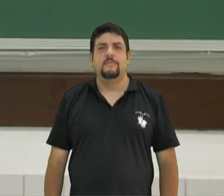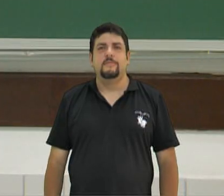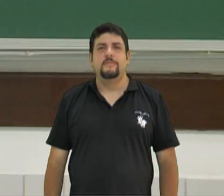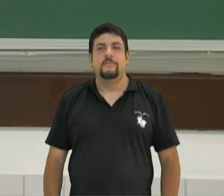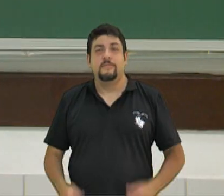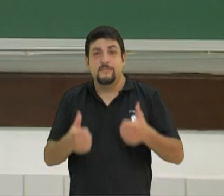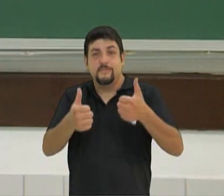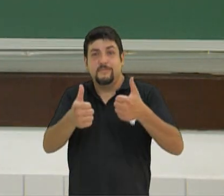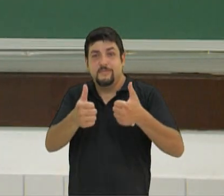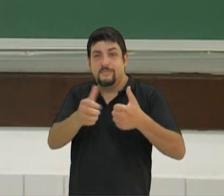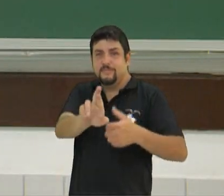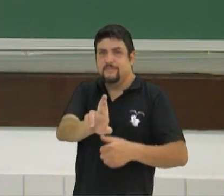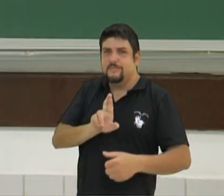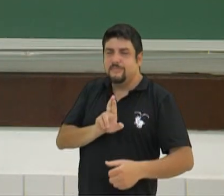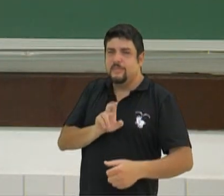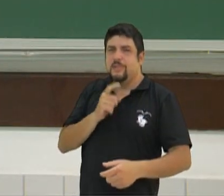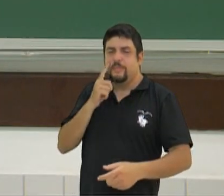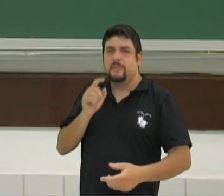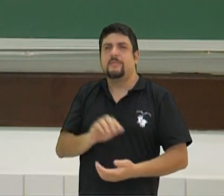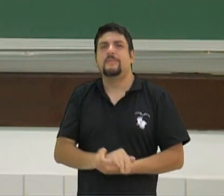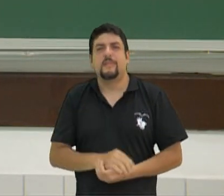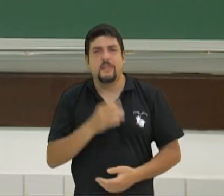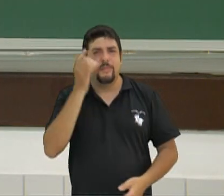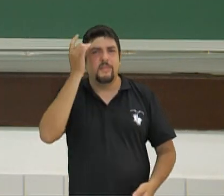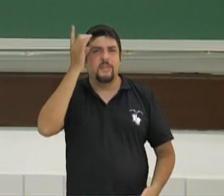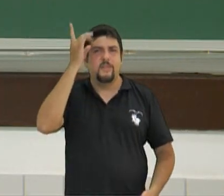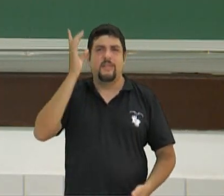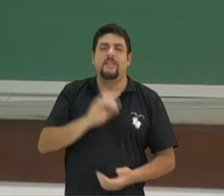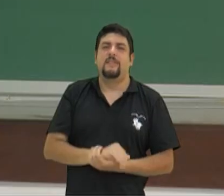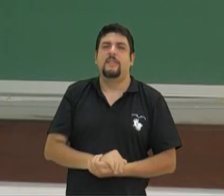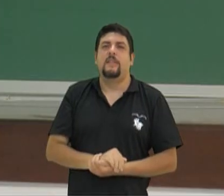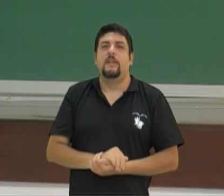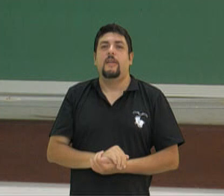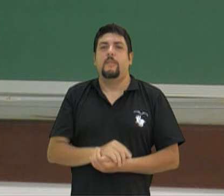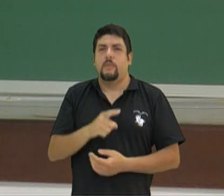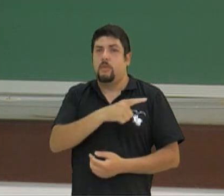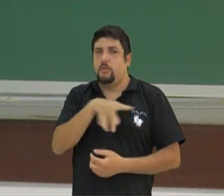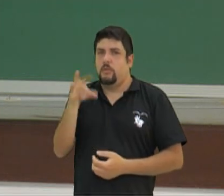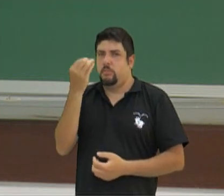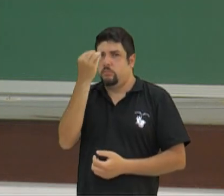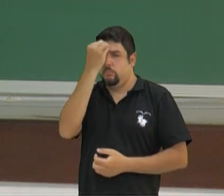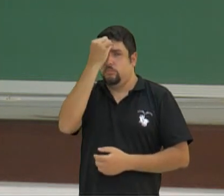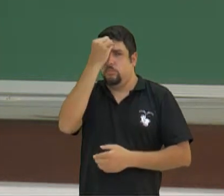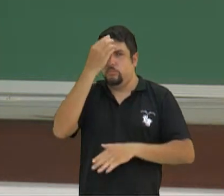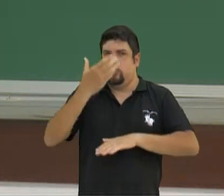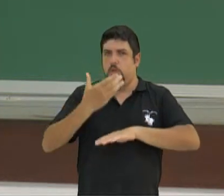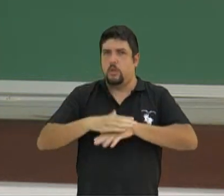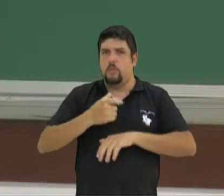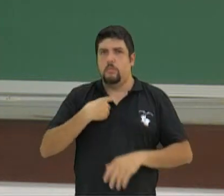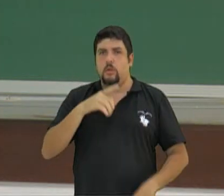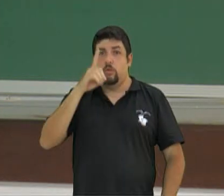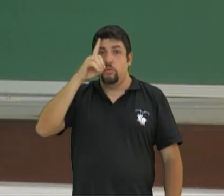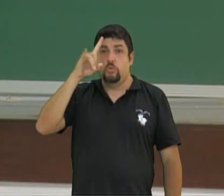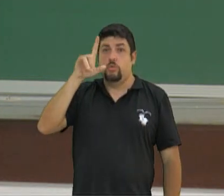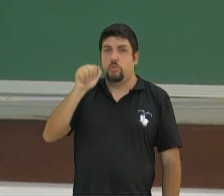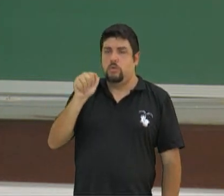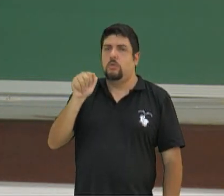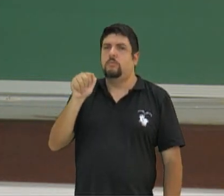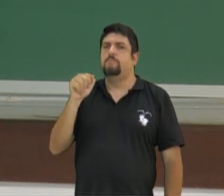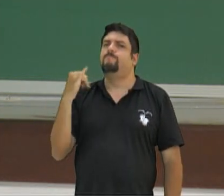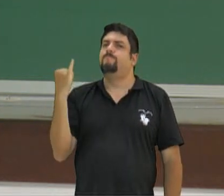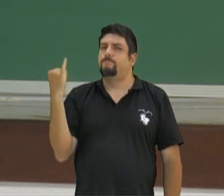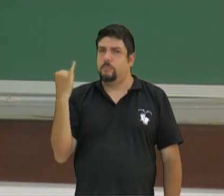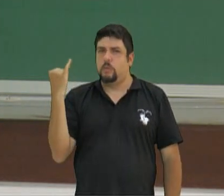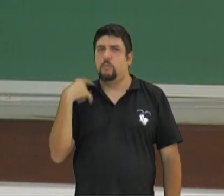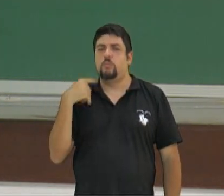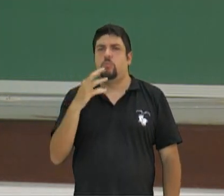Já responderam? Tá aí, pessoal. Então é muito fácil. Essa aqui, acabei de falar para vocês decorar essa data, que é muito importante para a nossa história da